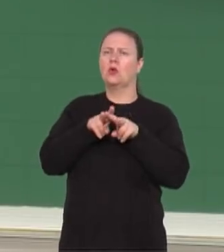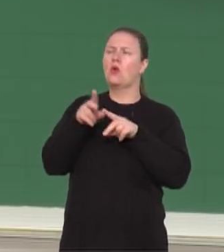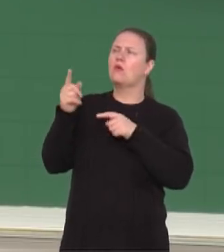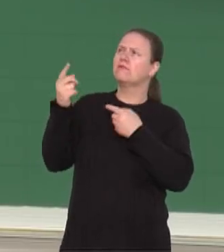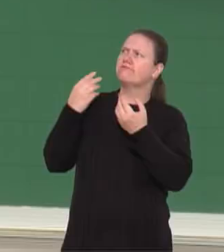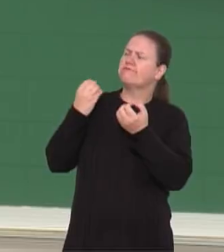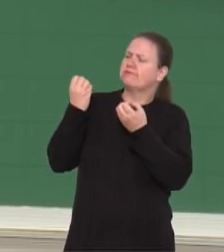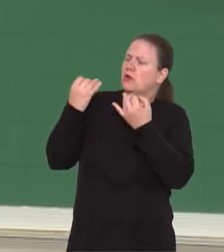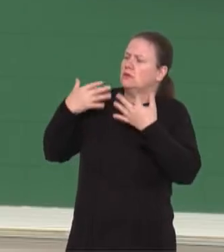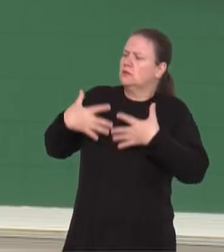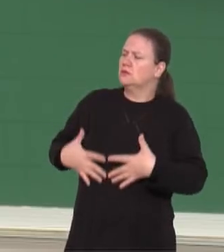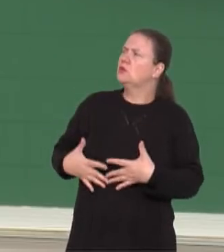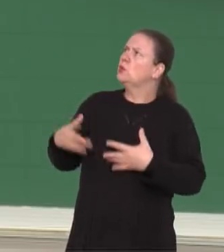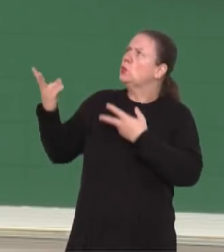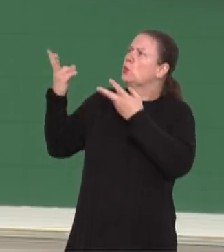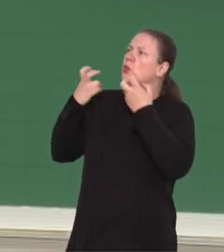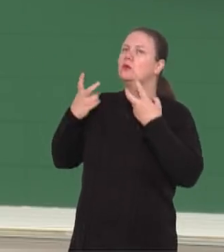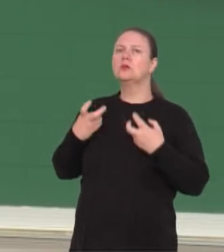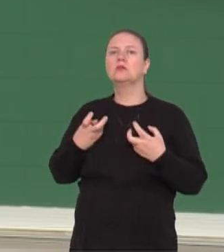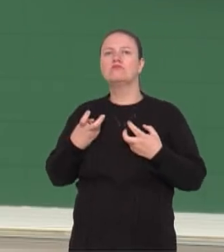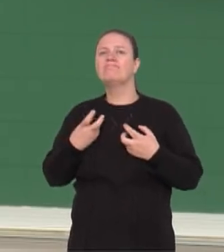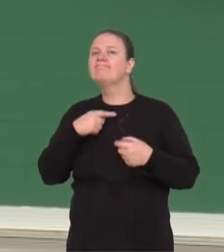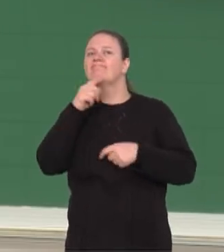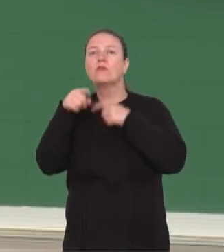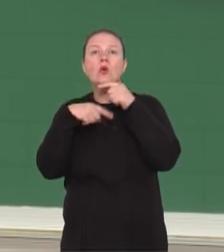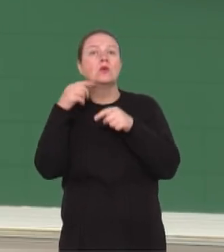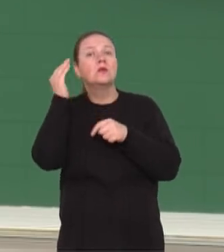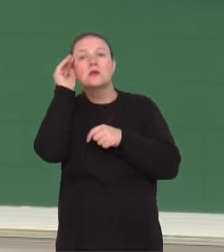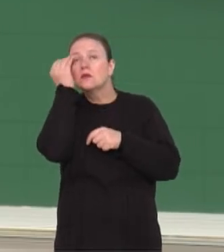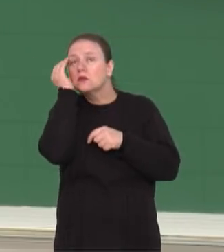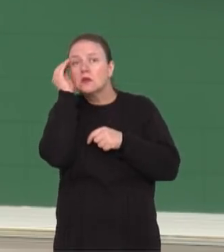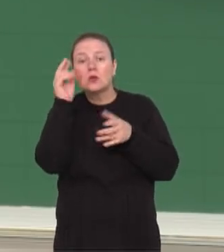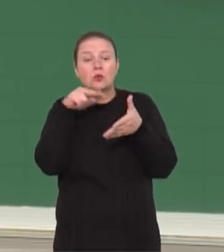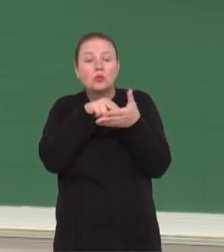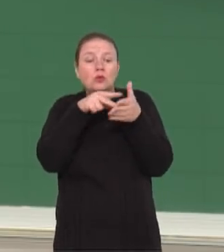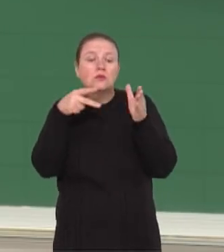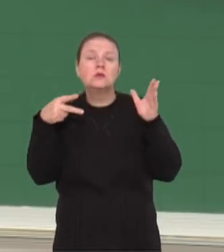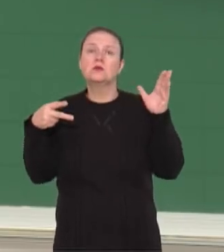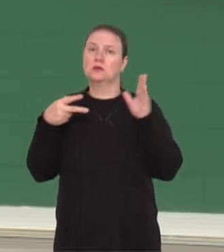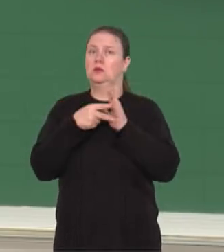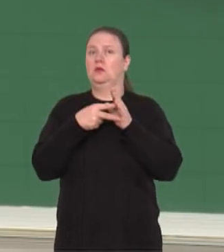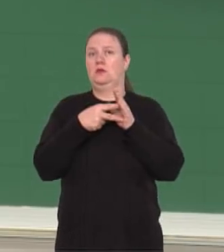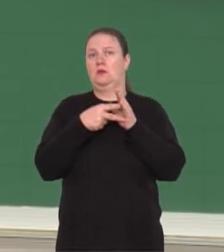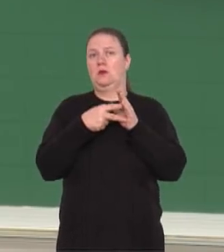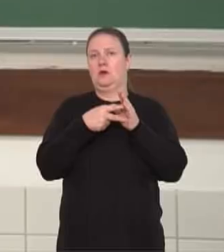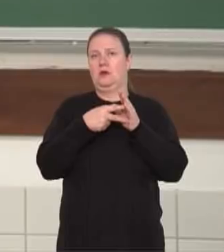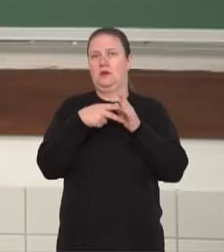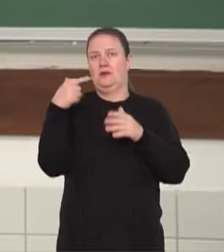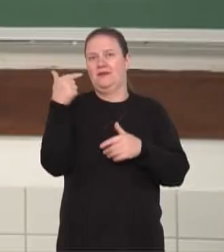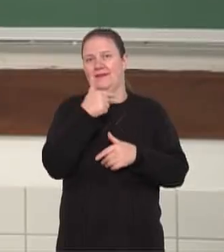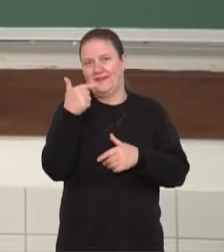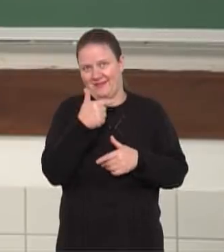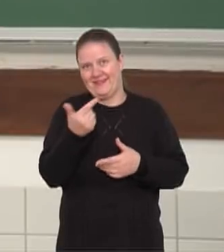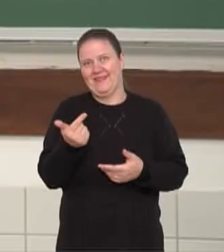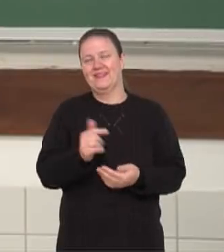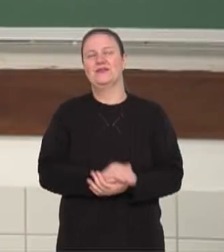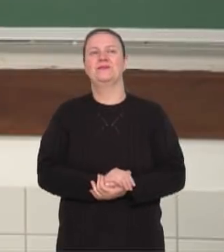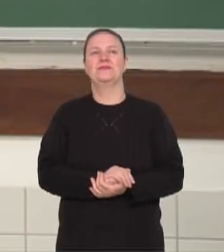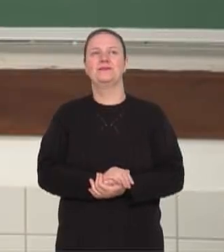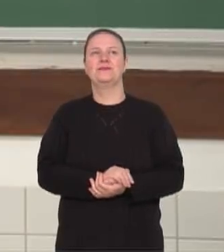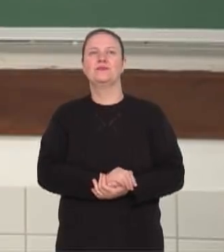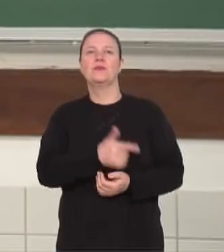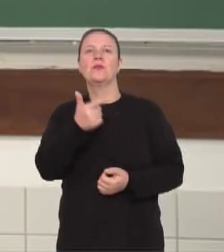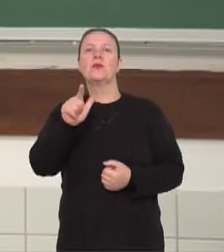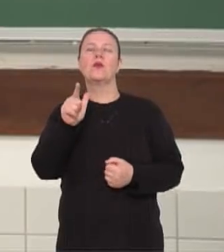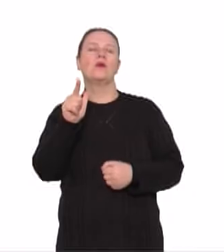desenhos, com a linguagem verbal e não verbal, ela acaba não compreendendo, às vezes, onde que está o humor da charge, certo? Vamos para mais um